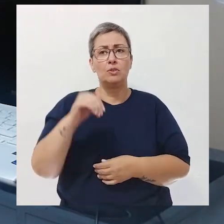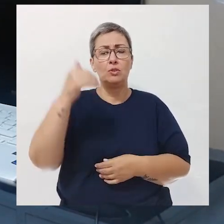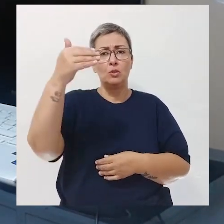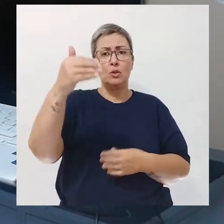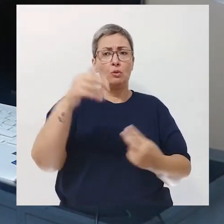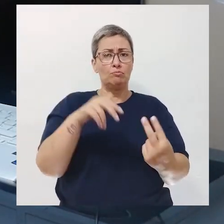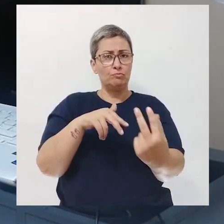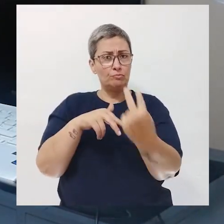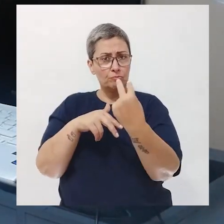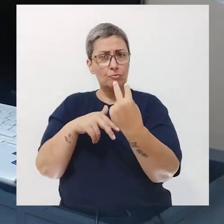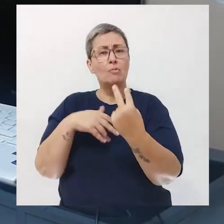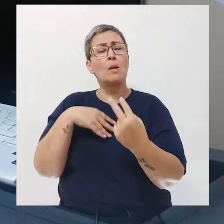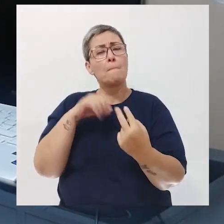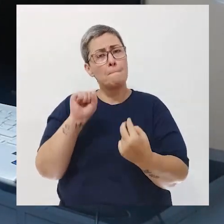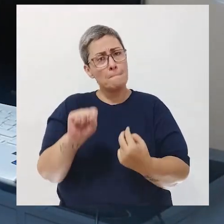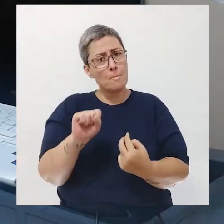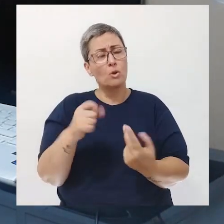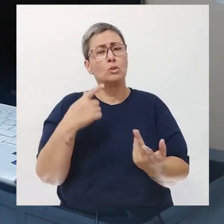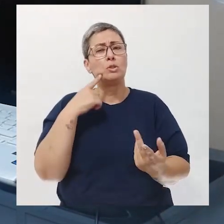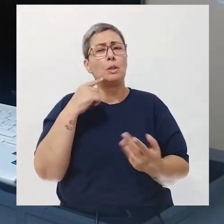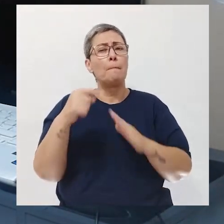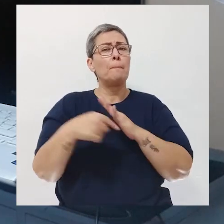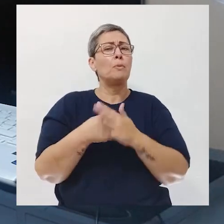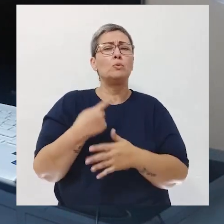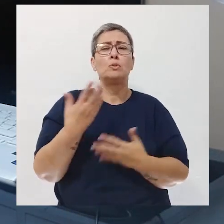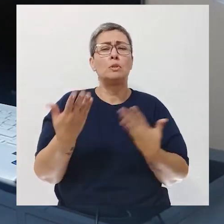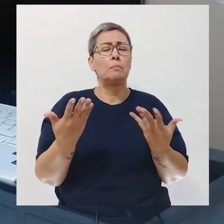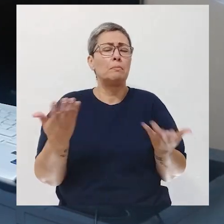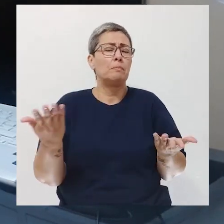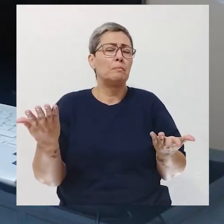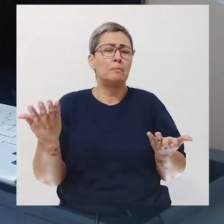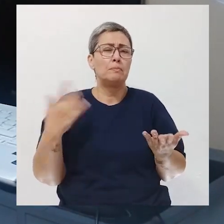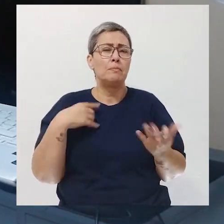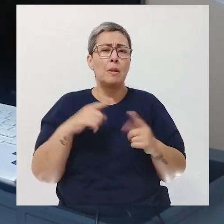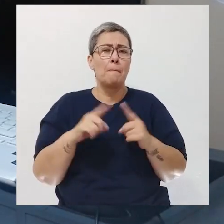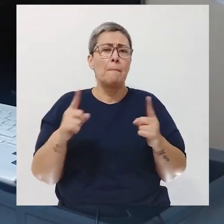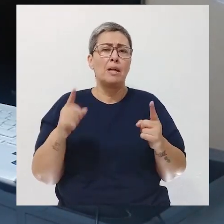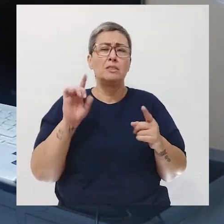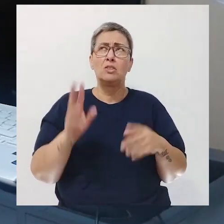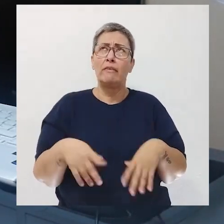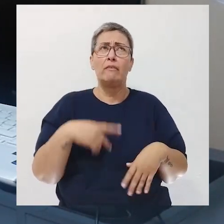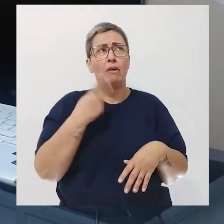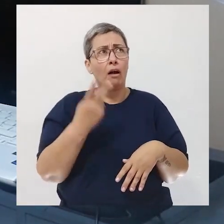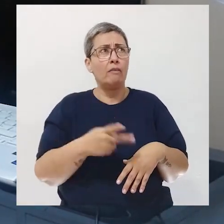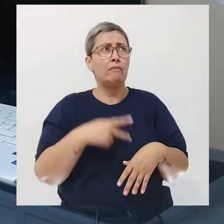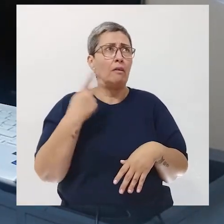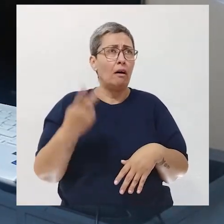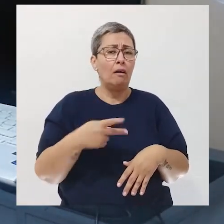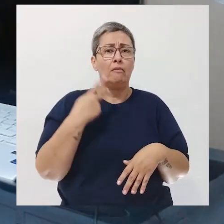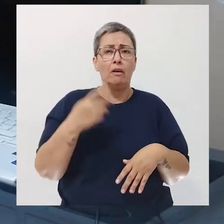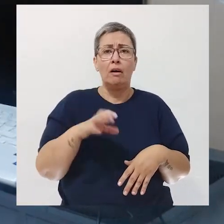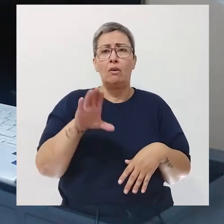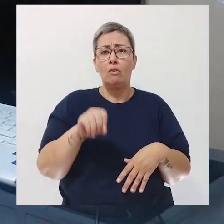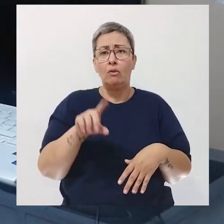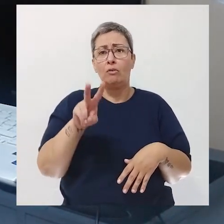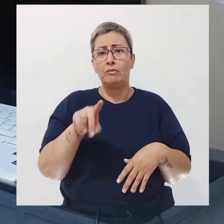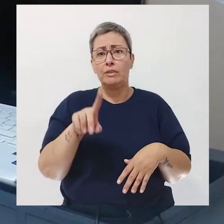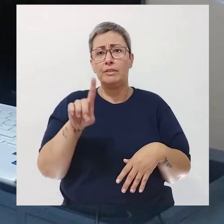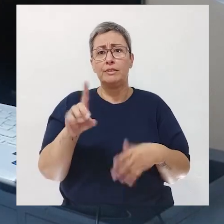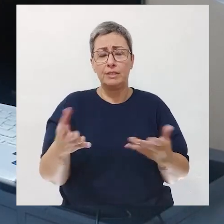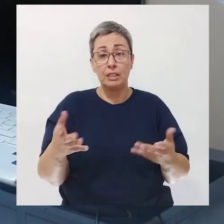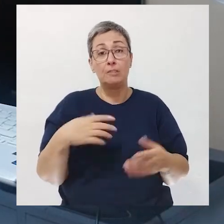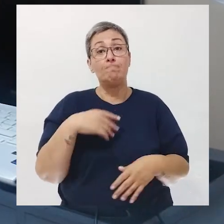do outro lado, você pode perguntar assim, ué, mas só se fala de Covid?